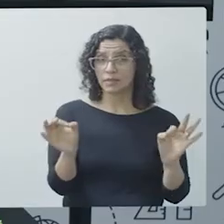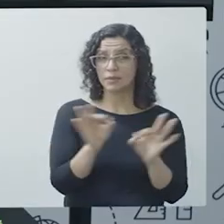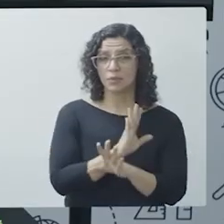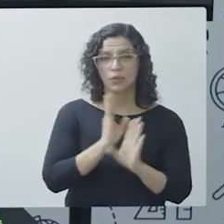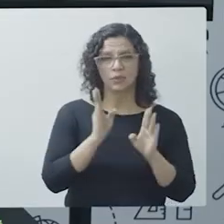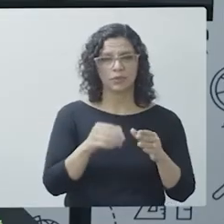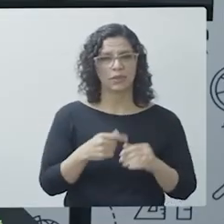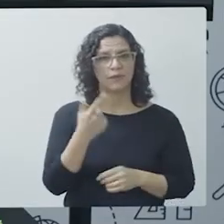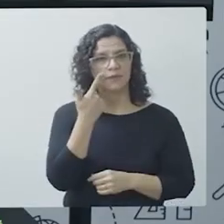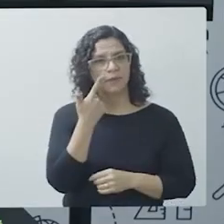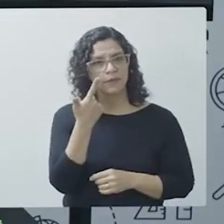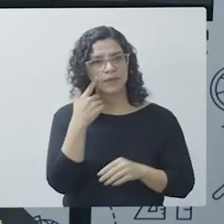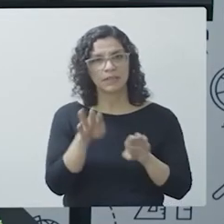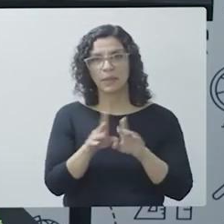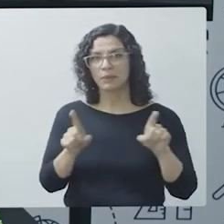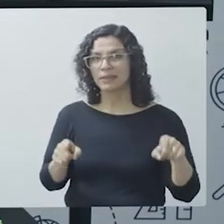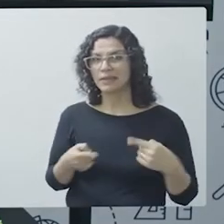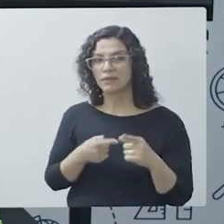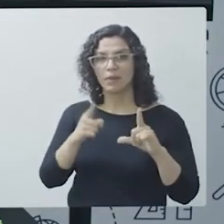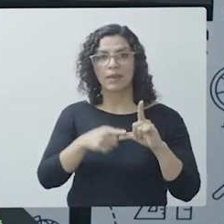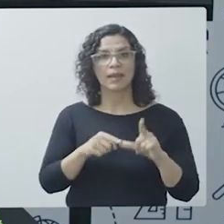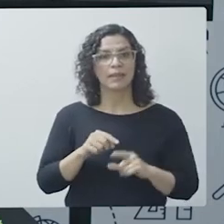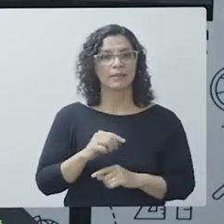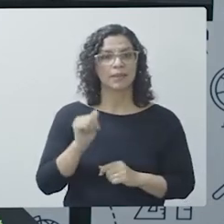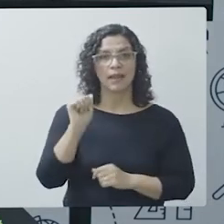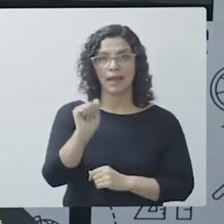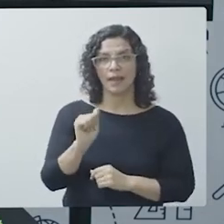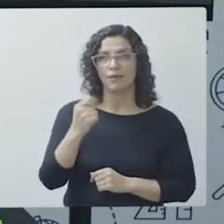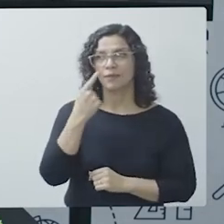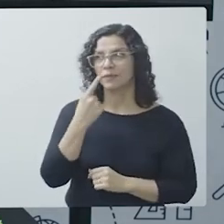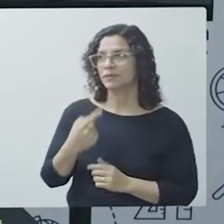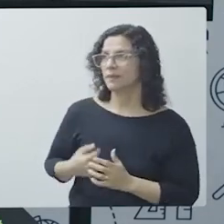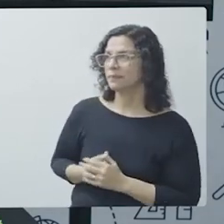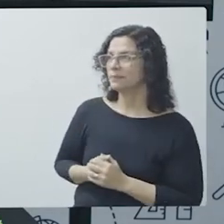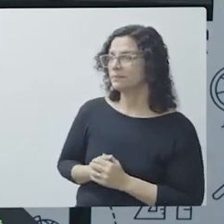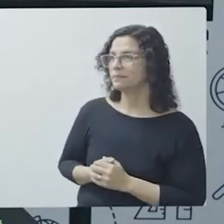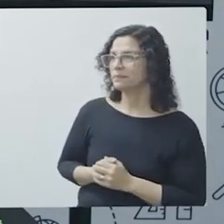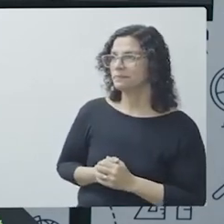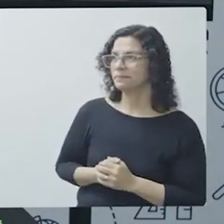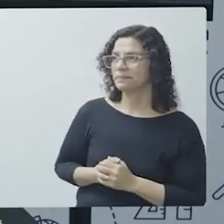quase terminando. Qual será que é o desafio da letra A?